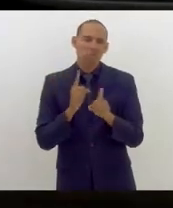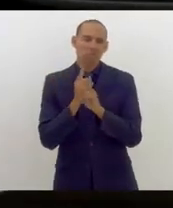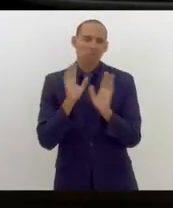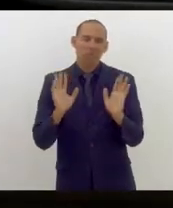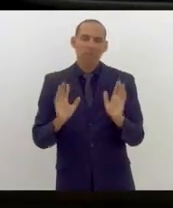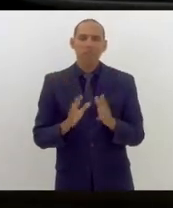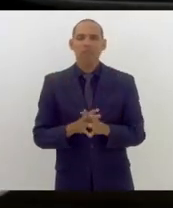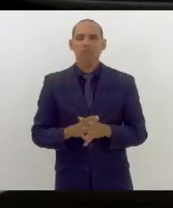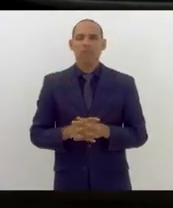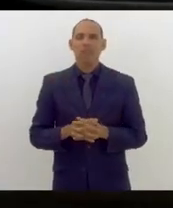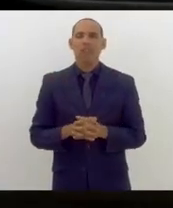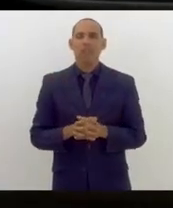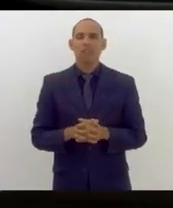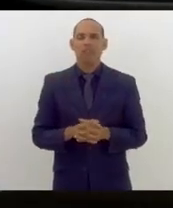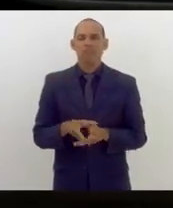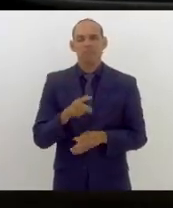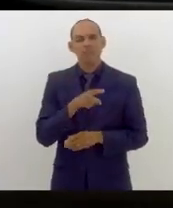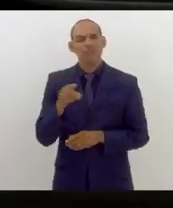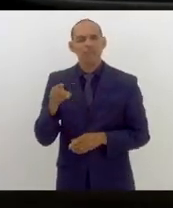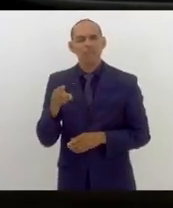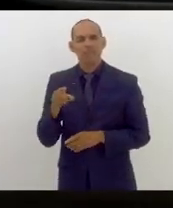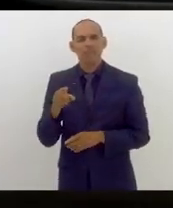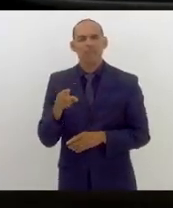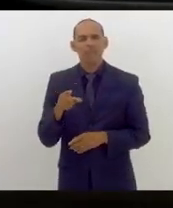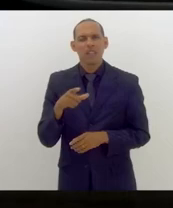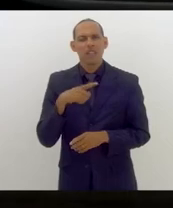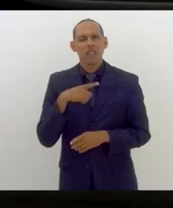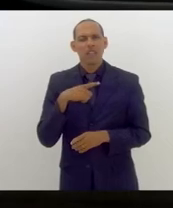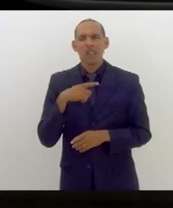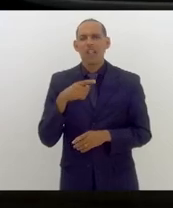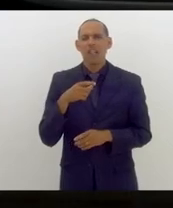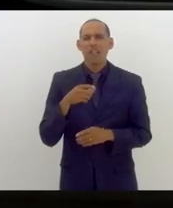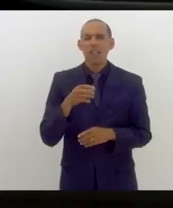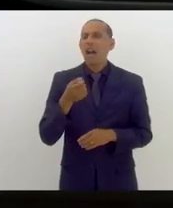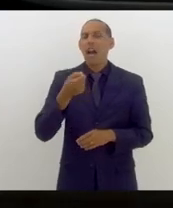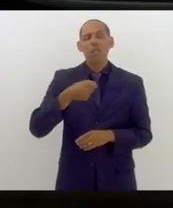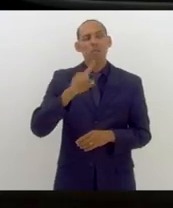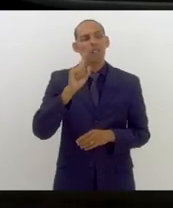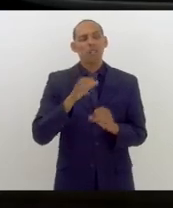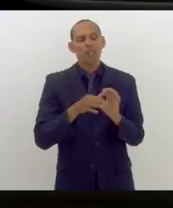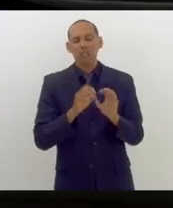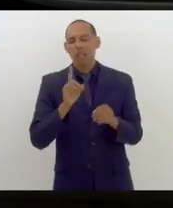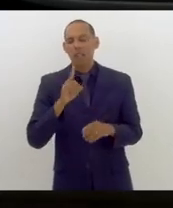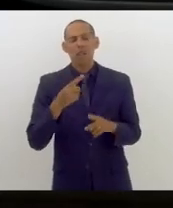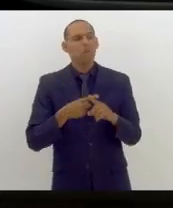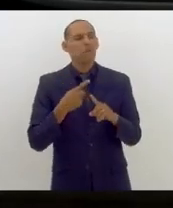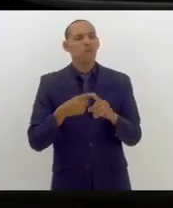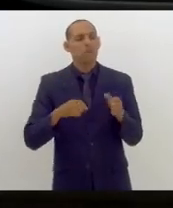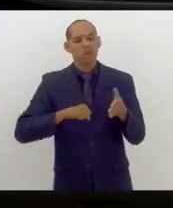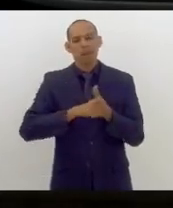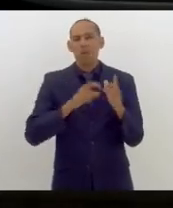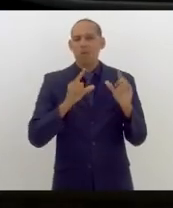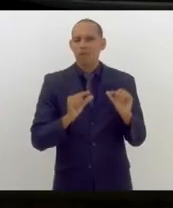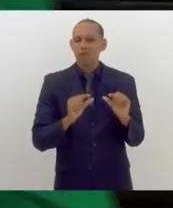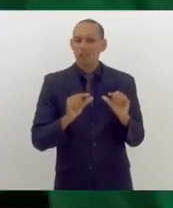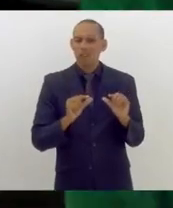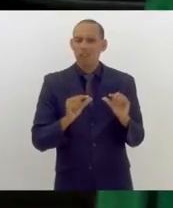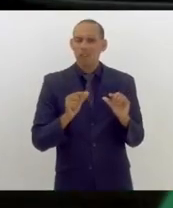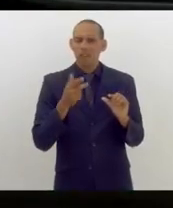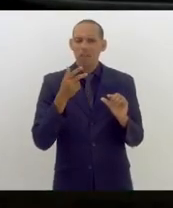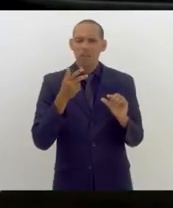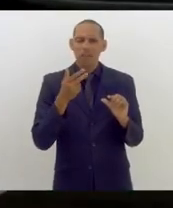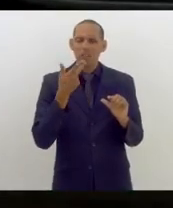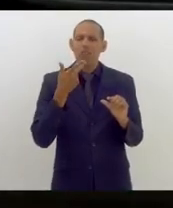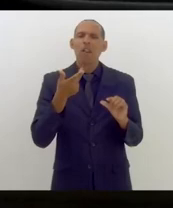e vocês tem erro não vai precisar não porque o impacto é pequeno também Quem disse que o impacto é pequeno